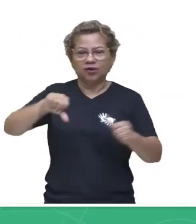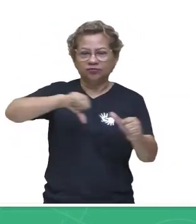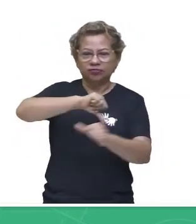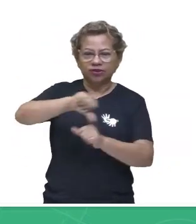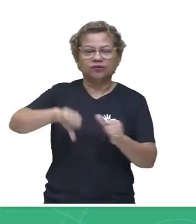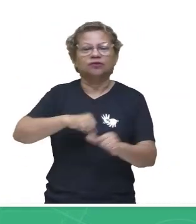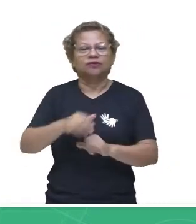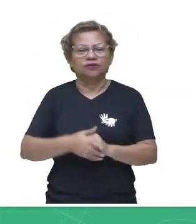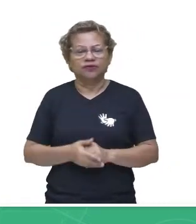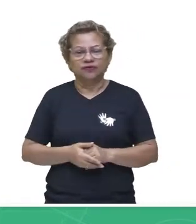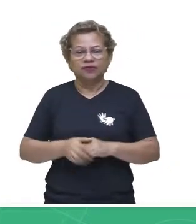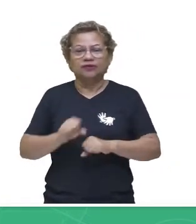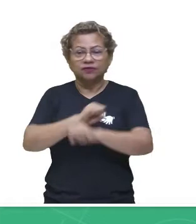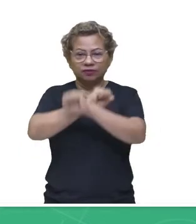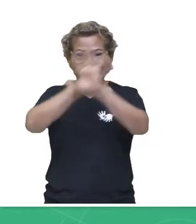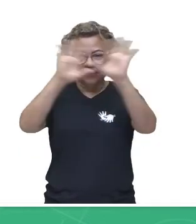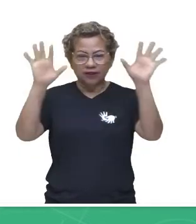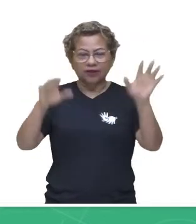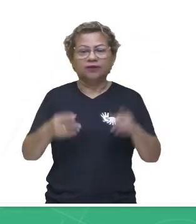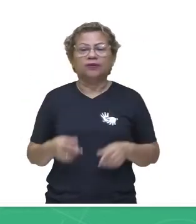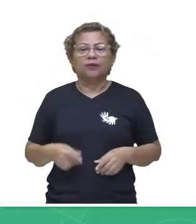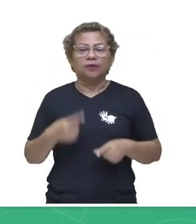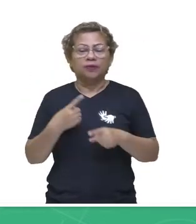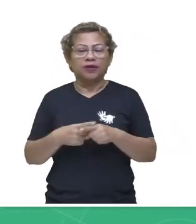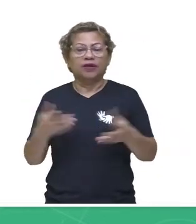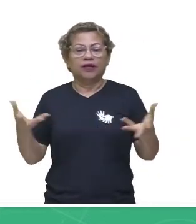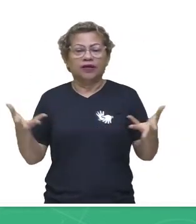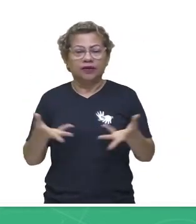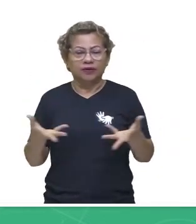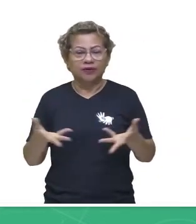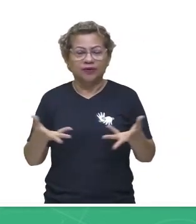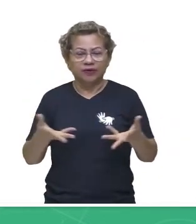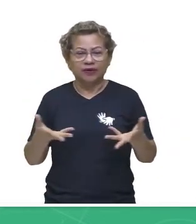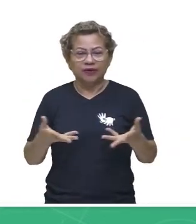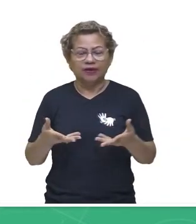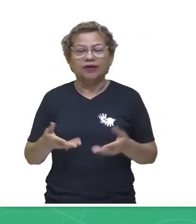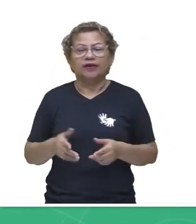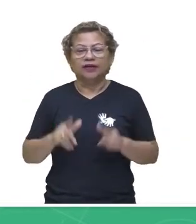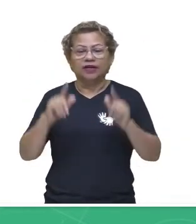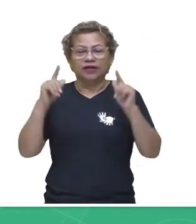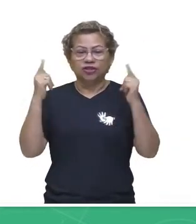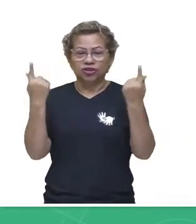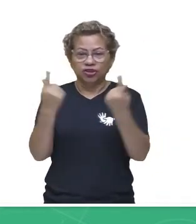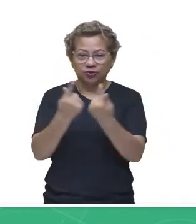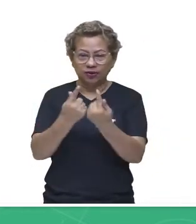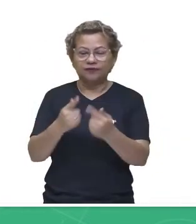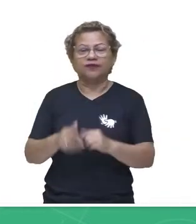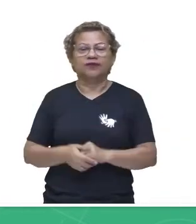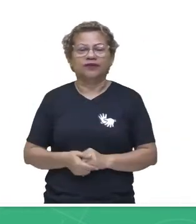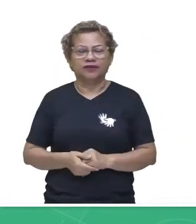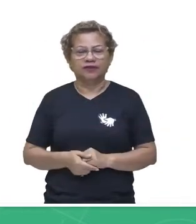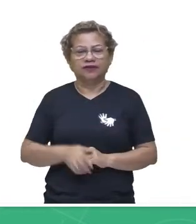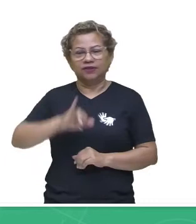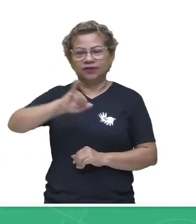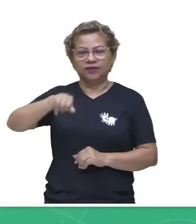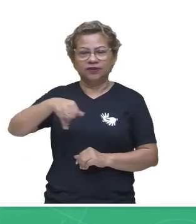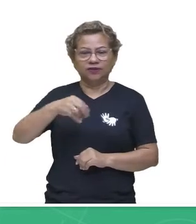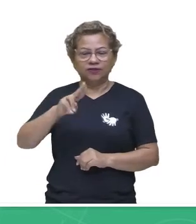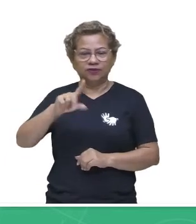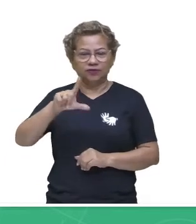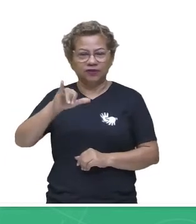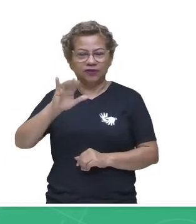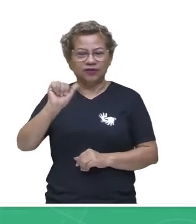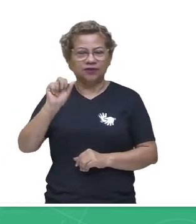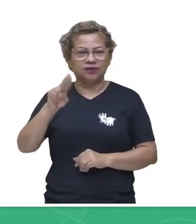entendido a explicação de filosofia, porque agora nós vamos para geografia com a professora Juliana, perfeito? É